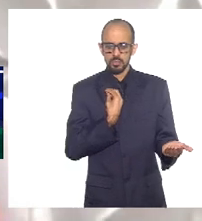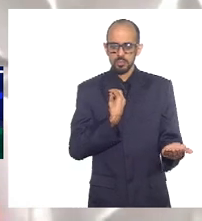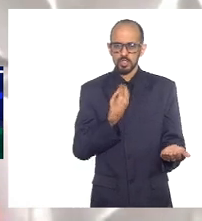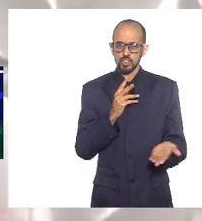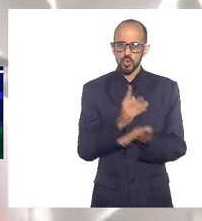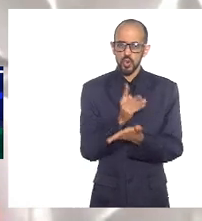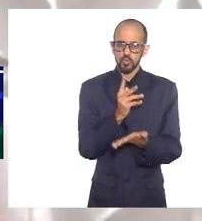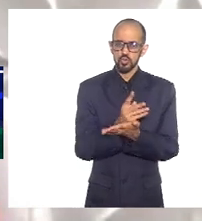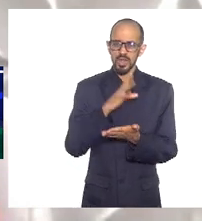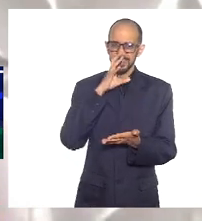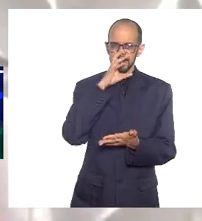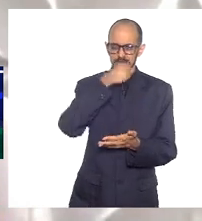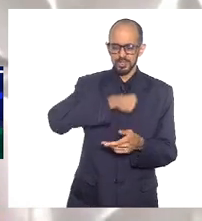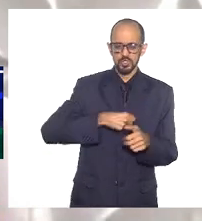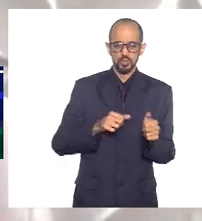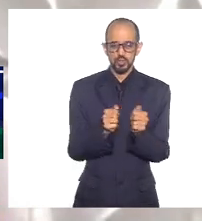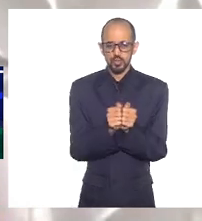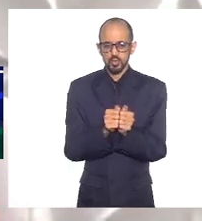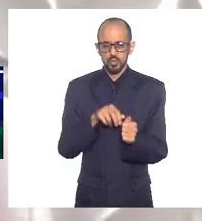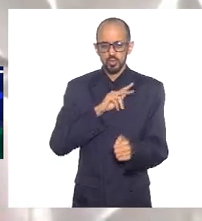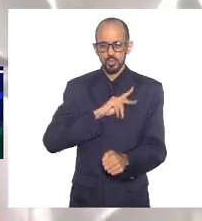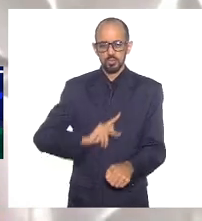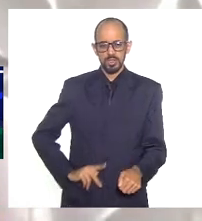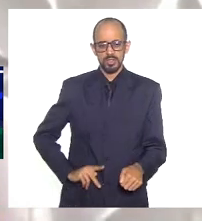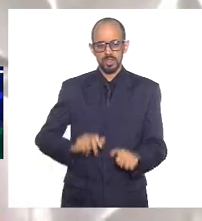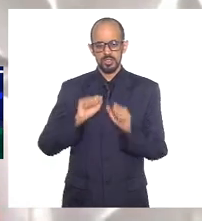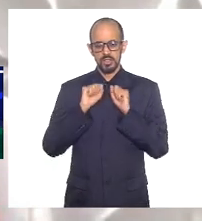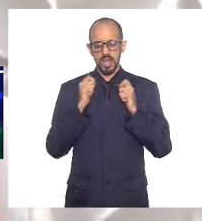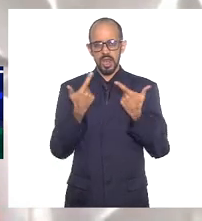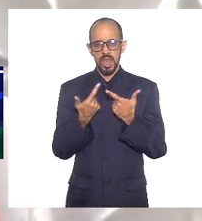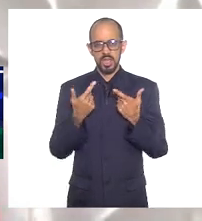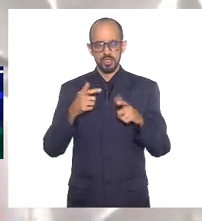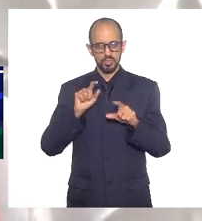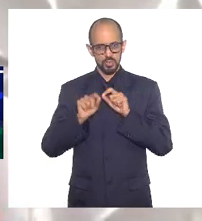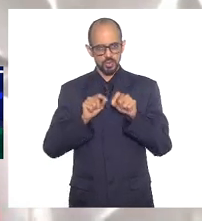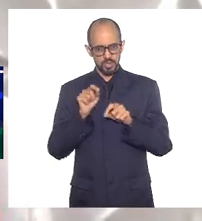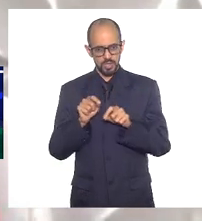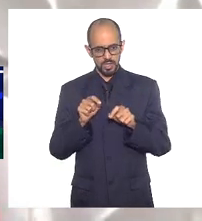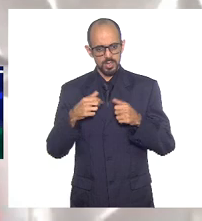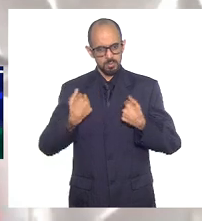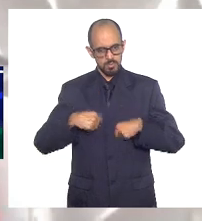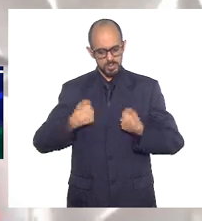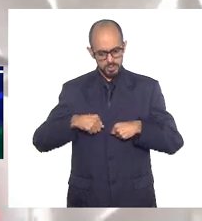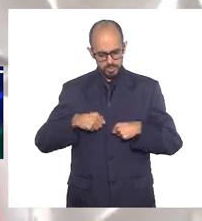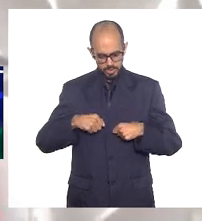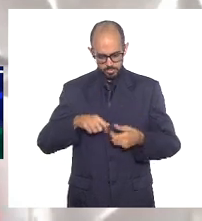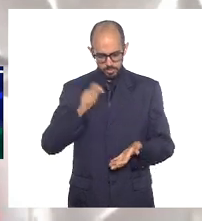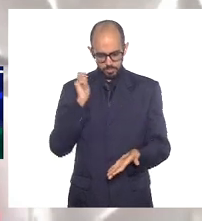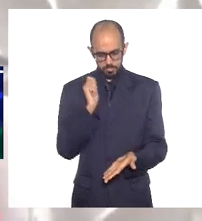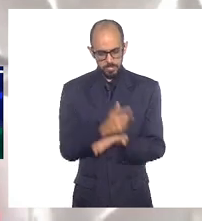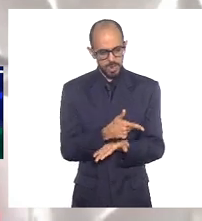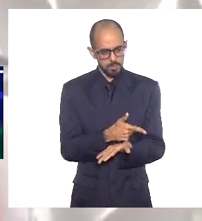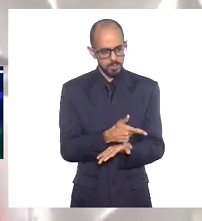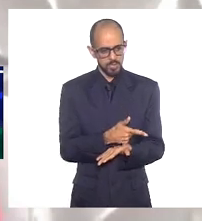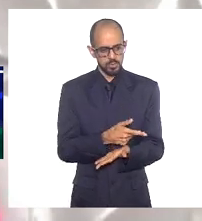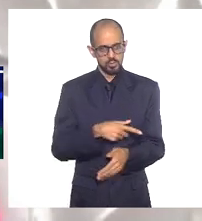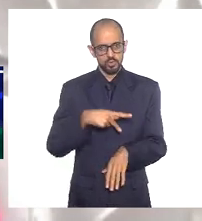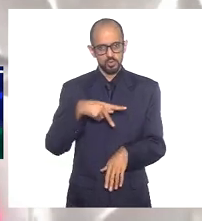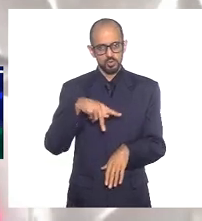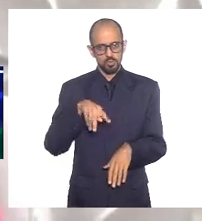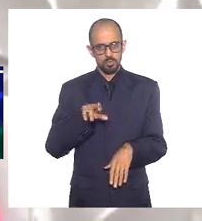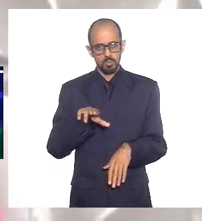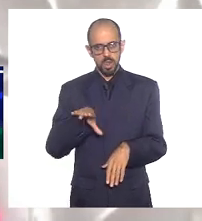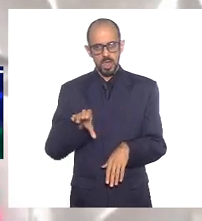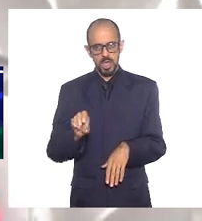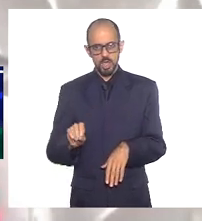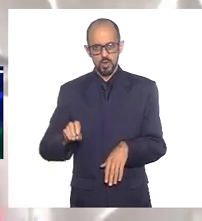insistindo junto à presidência da LERJ é que é necessário o pagamento do plano de cargos e salários